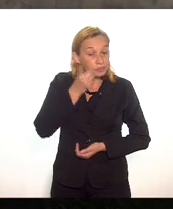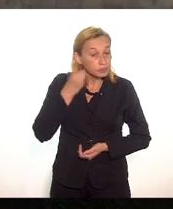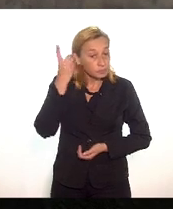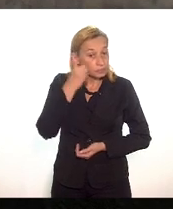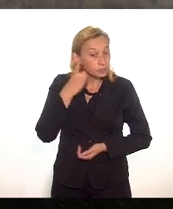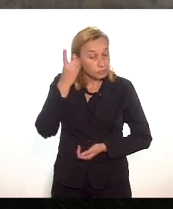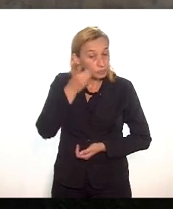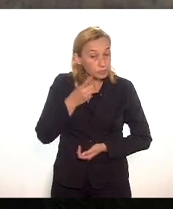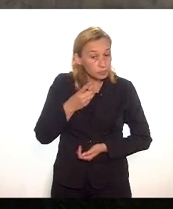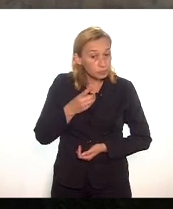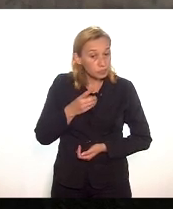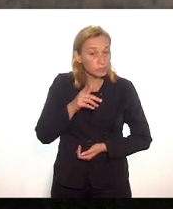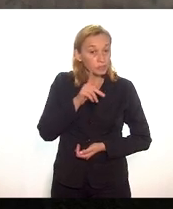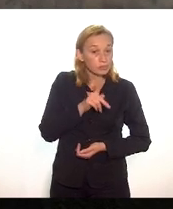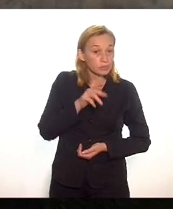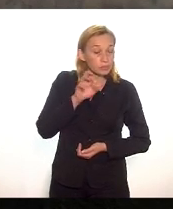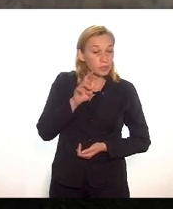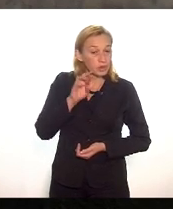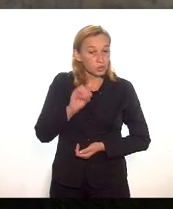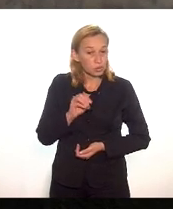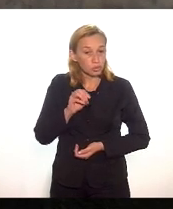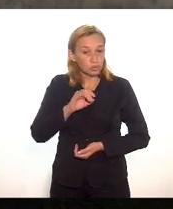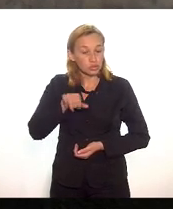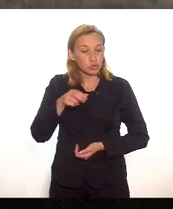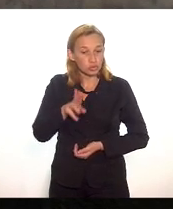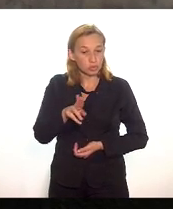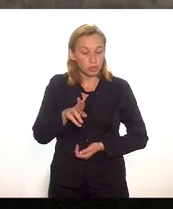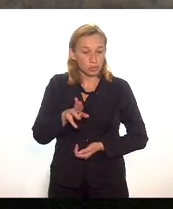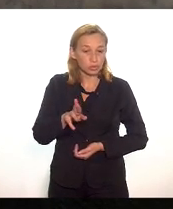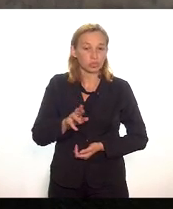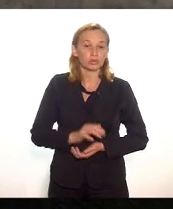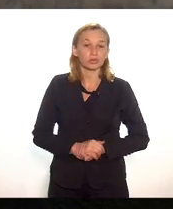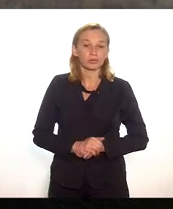Deputado Eurico Júnior.